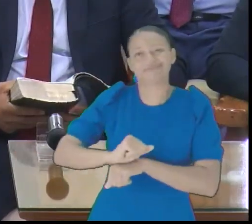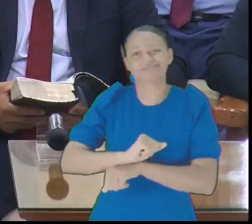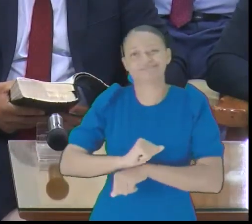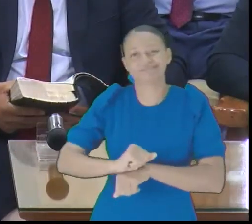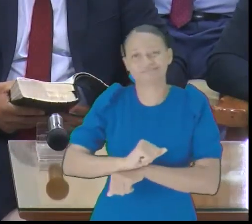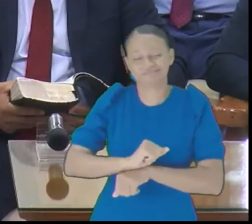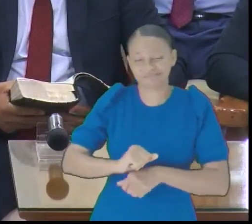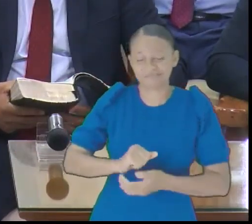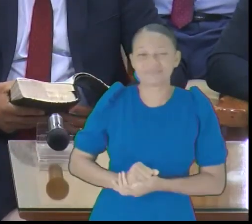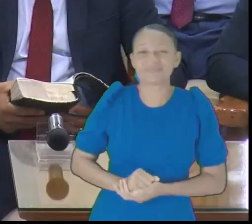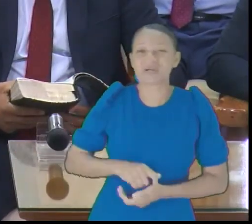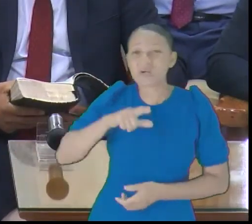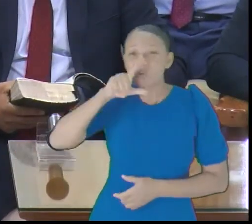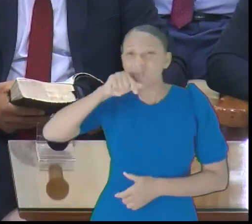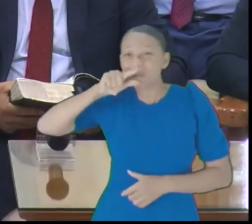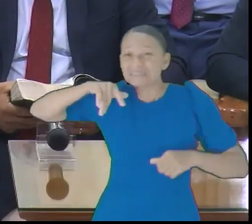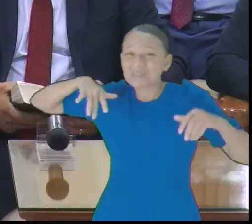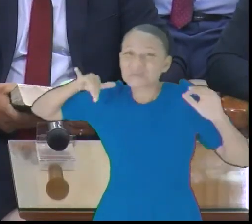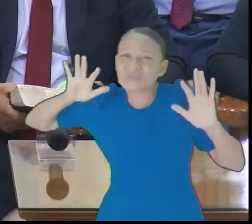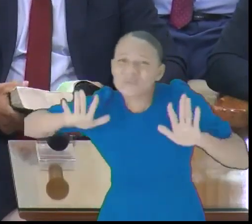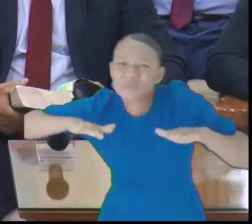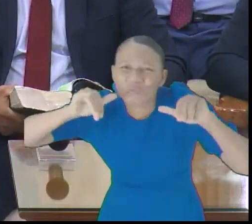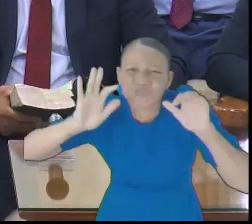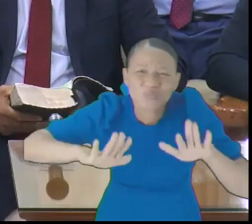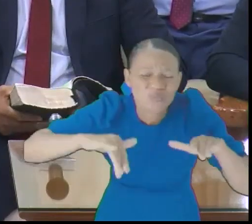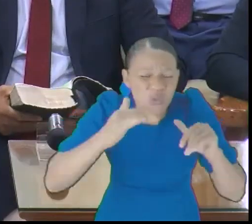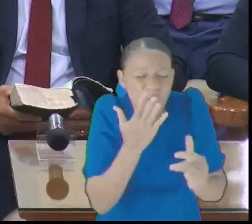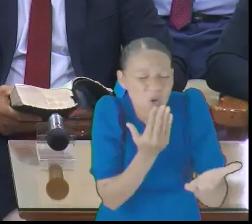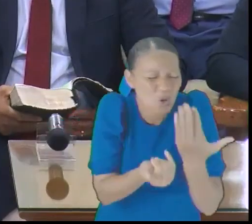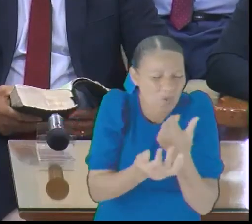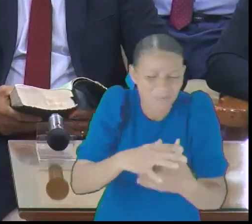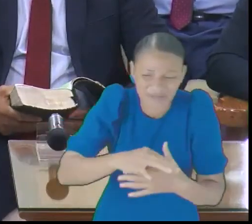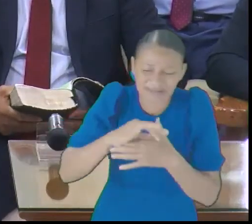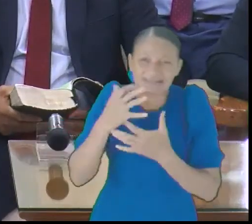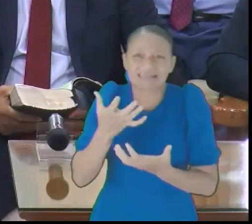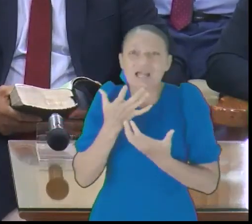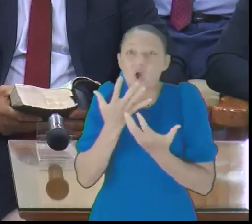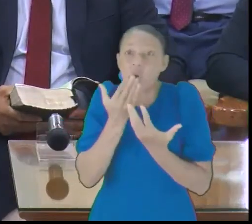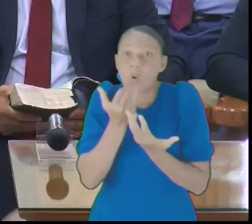As aves de rapina ameaçam tocar no sacrifício de Deus.